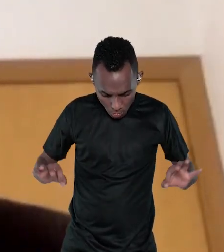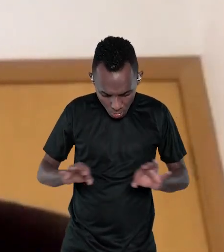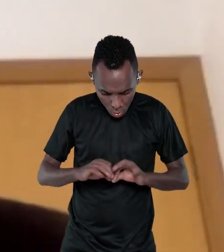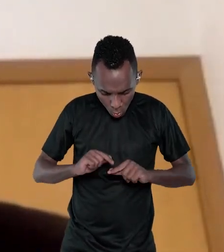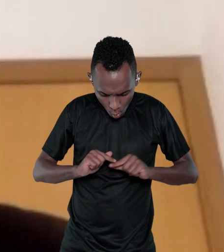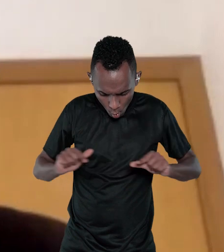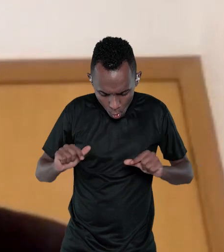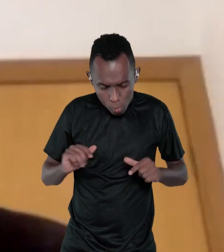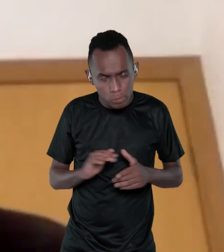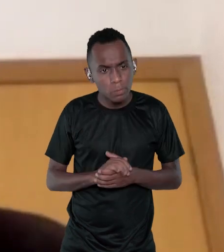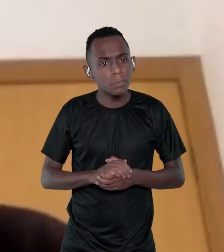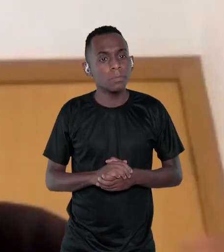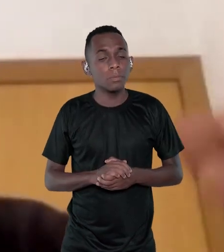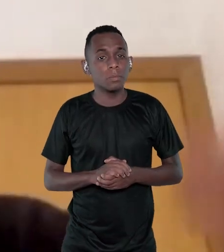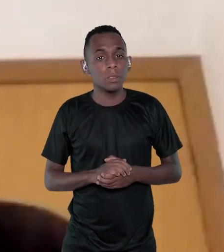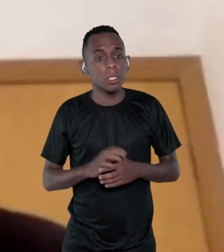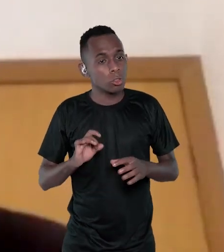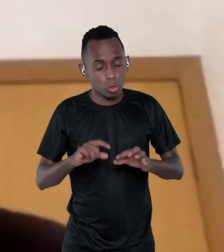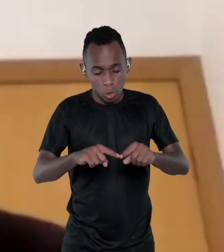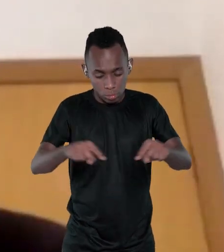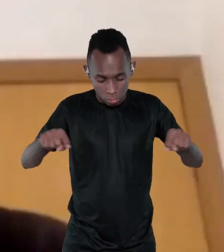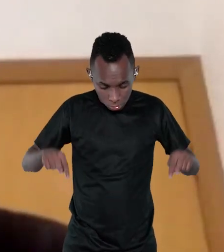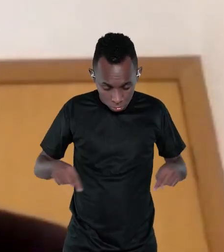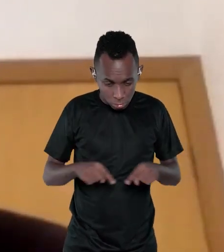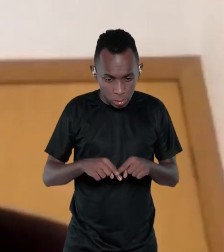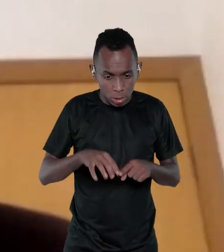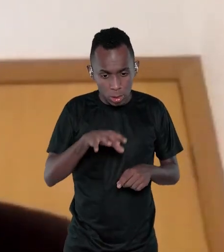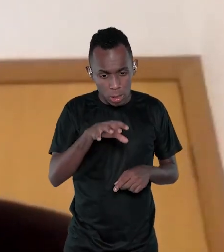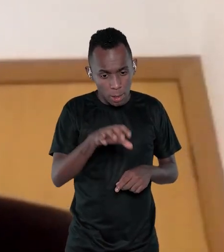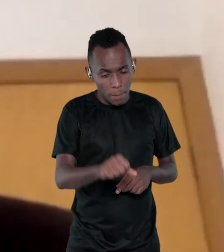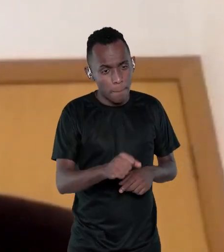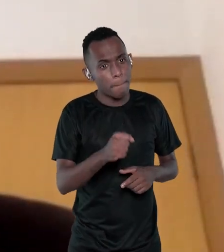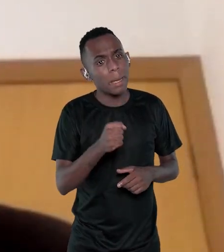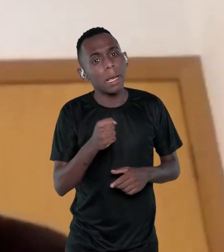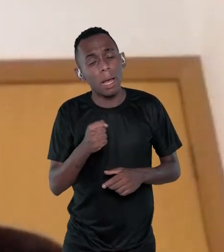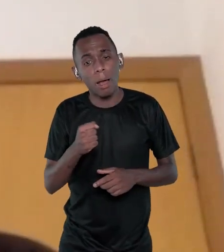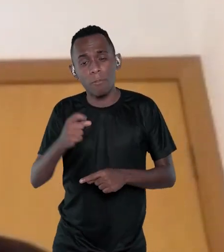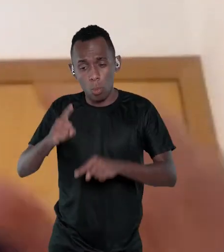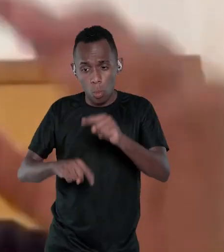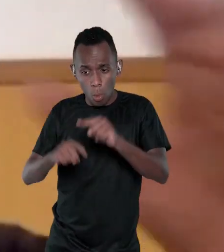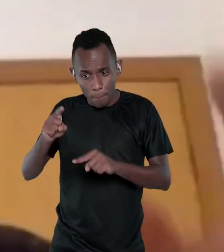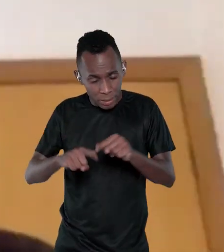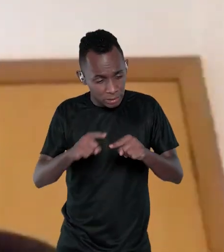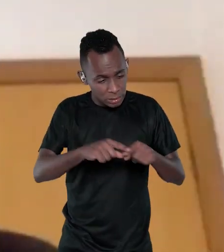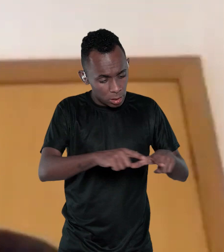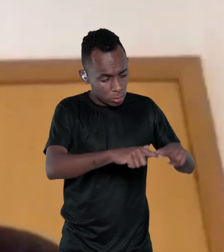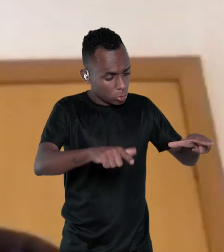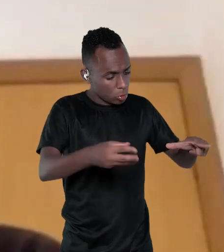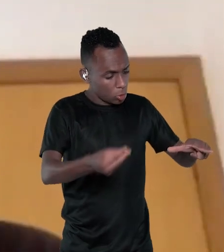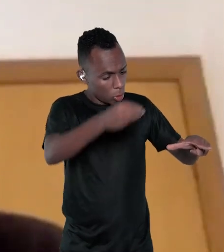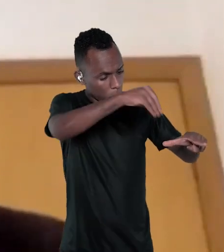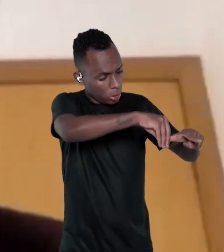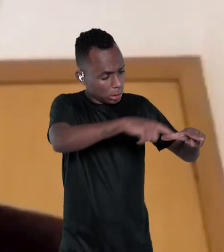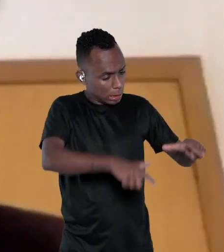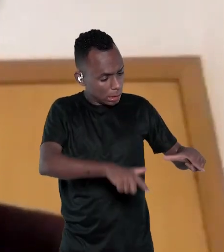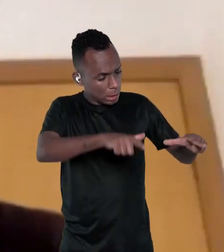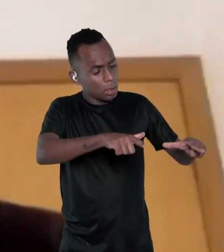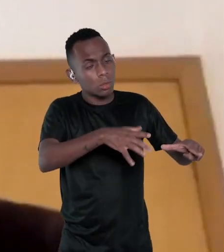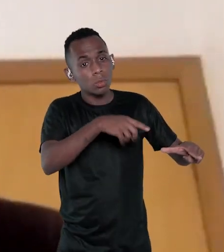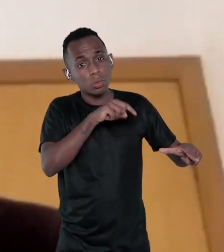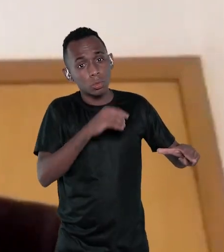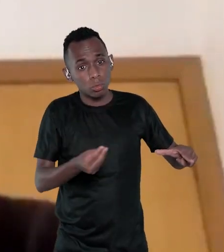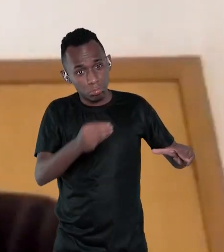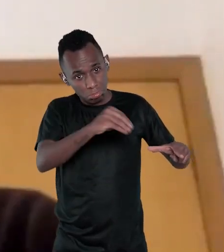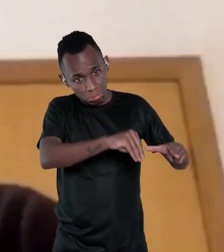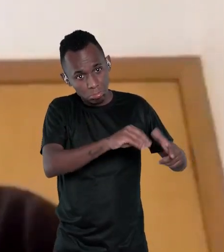nessa caça dele uma moldura vazia. Só a moldura. Então, ele pegava